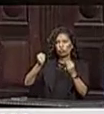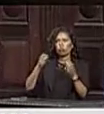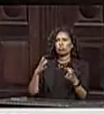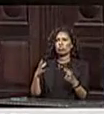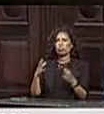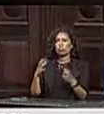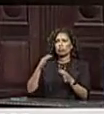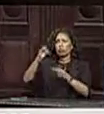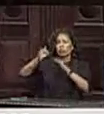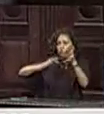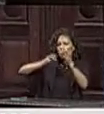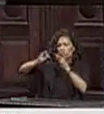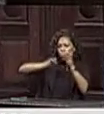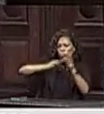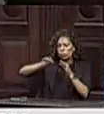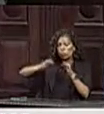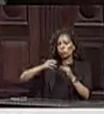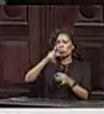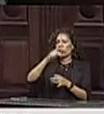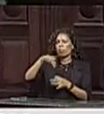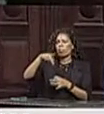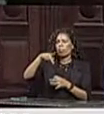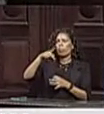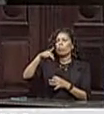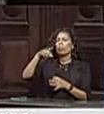5 de outubro de 88.